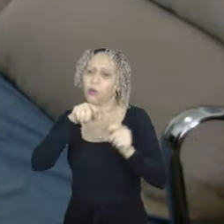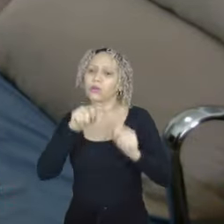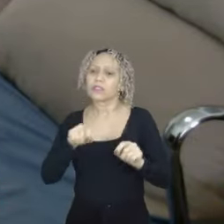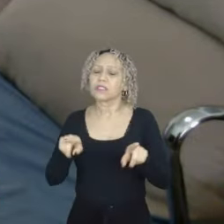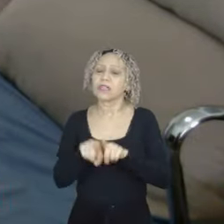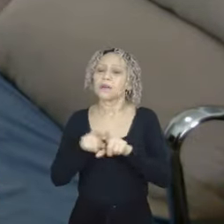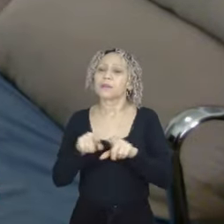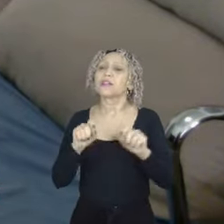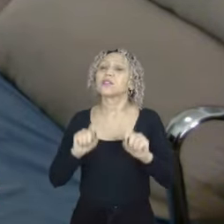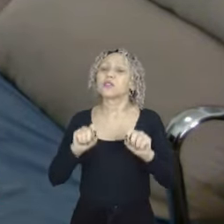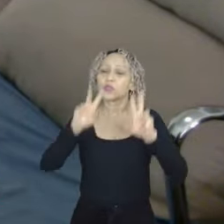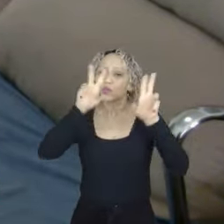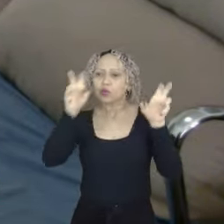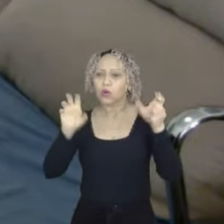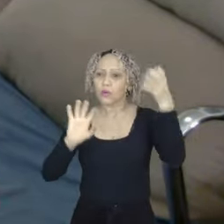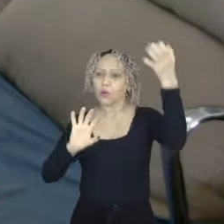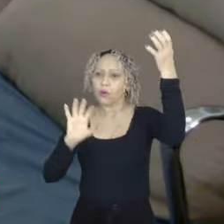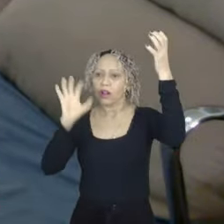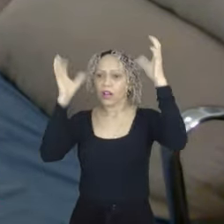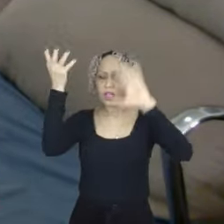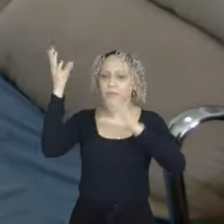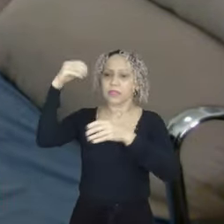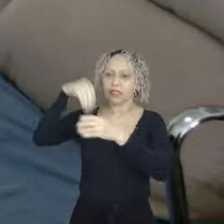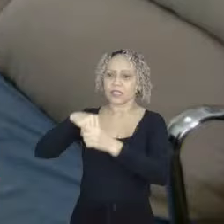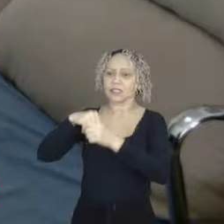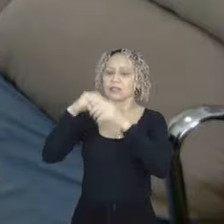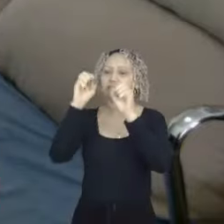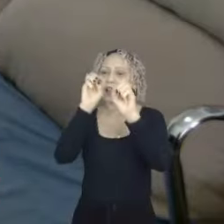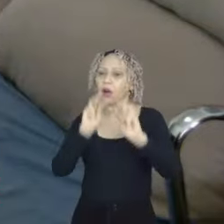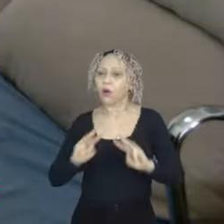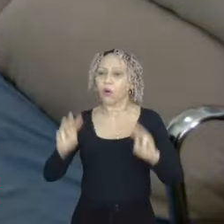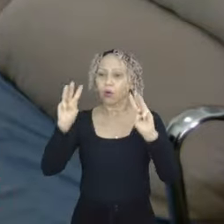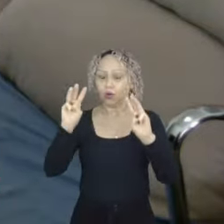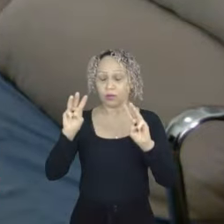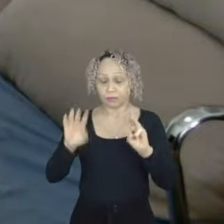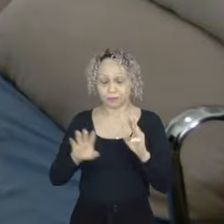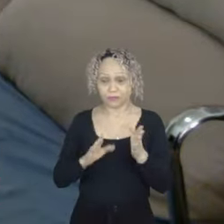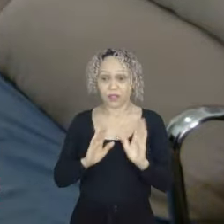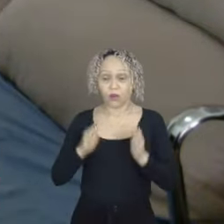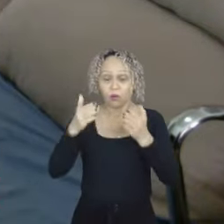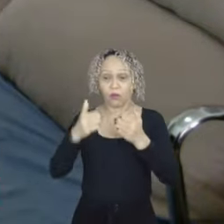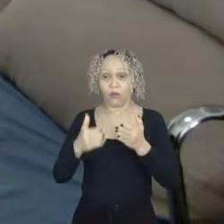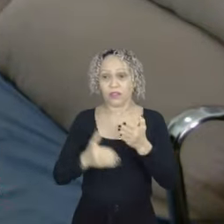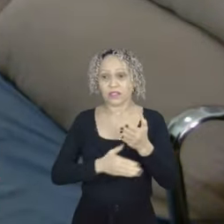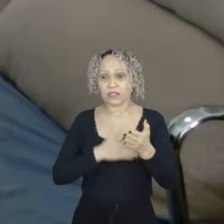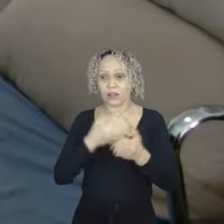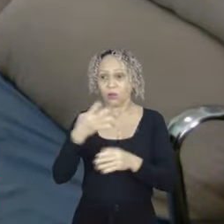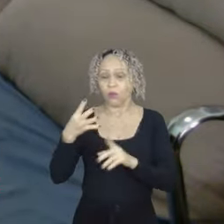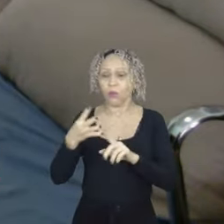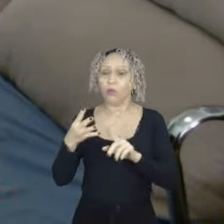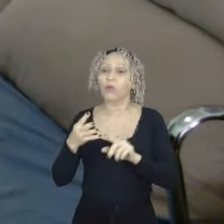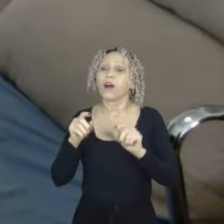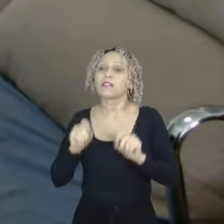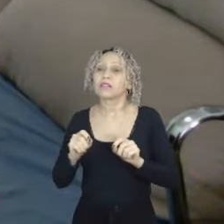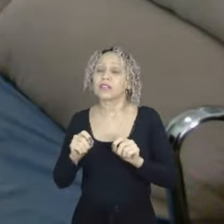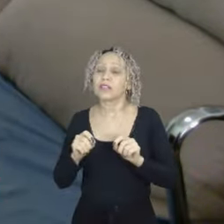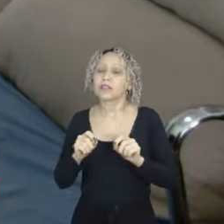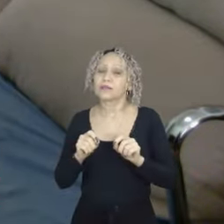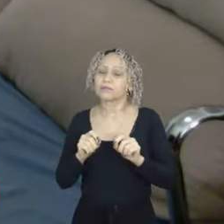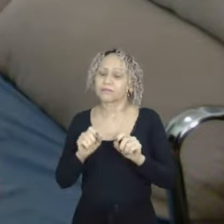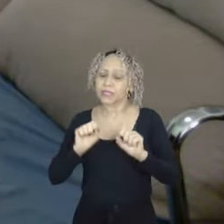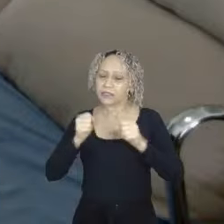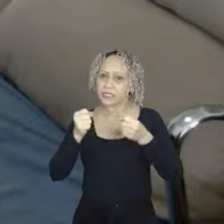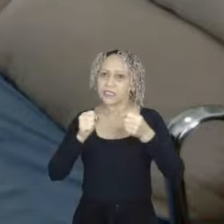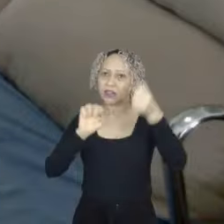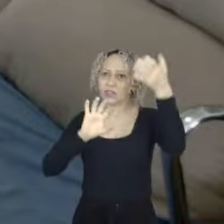das Nações Unidas, notadamente ali a Convenção Quadro das Nações Unidas para a Mudança Climática e os Acordos de Paris